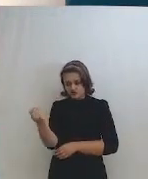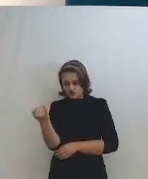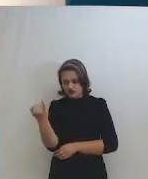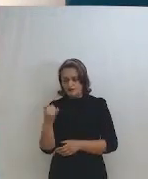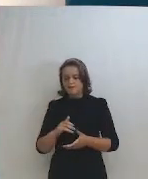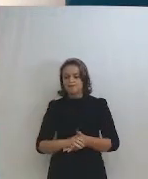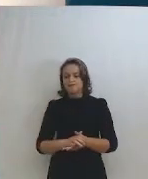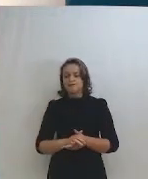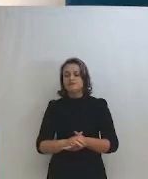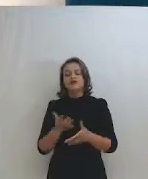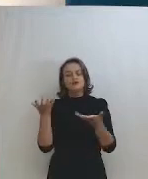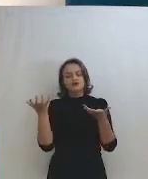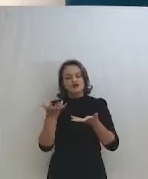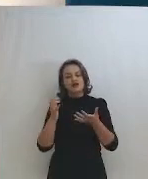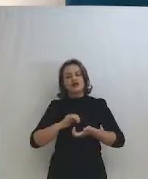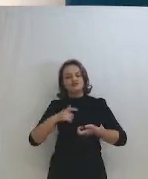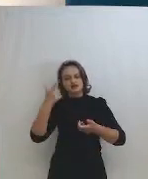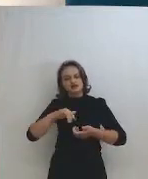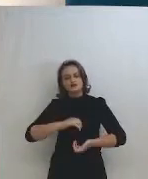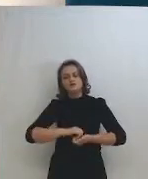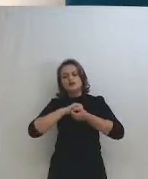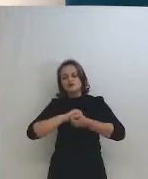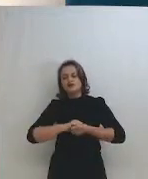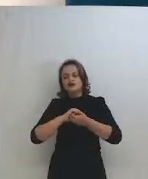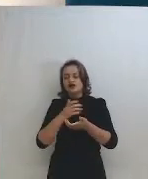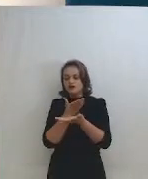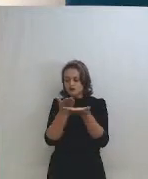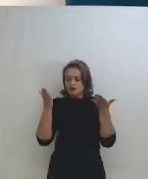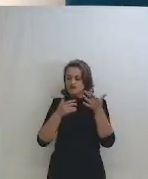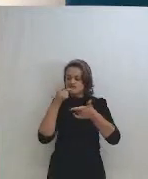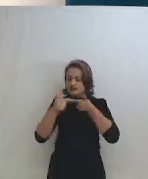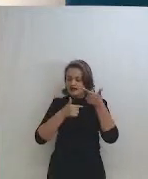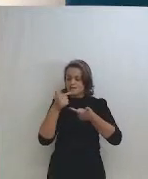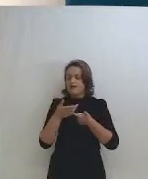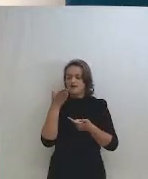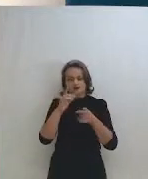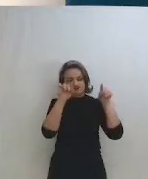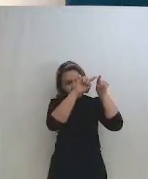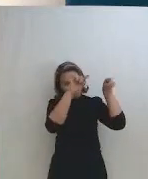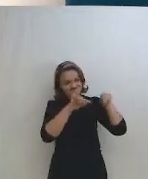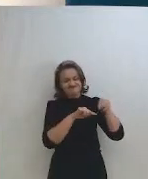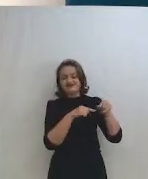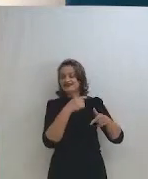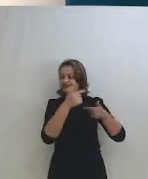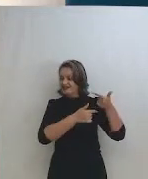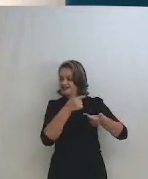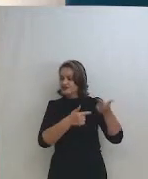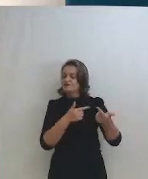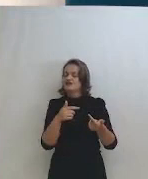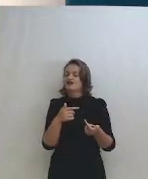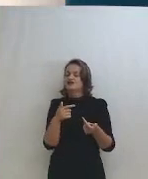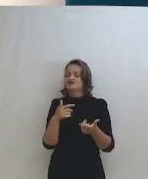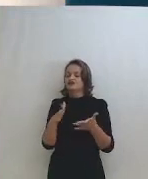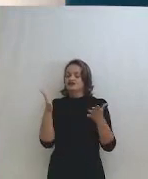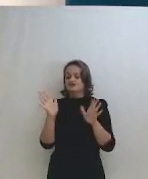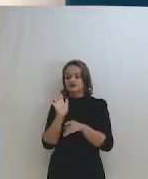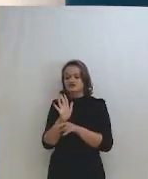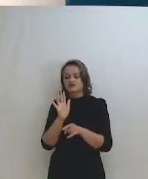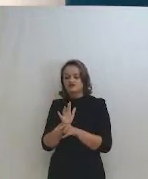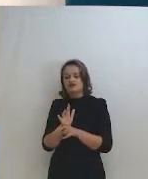de cumprimentar todos os servidores desta casa que contribuem para a efetividade e qualificação na prestação